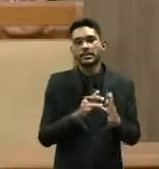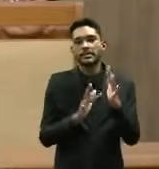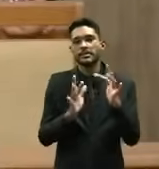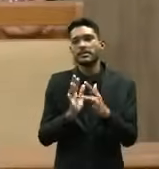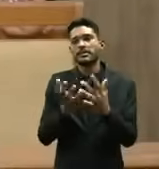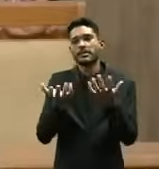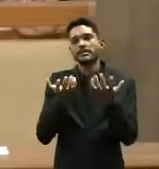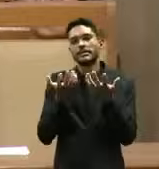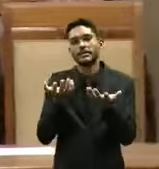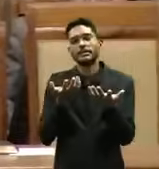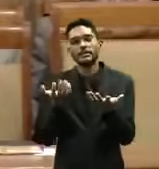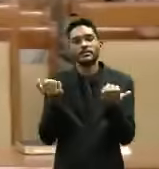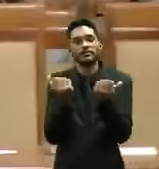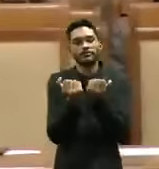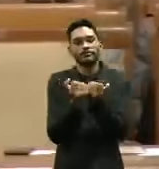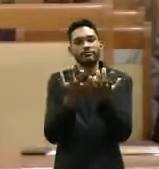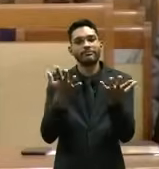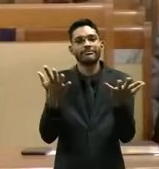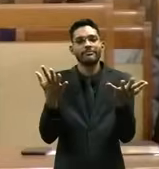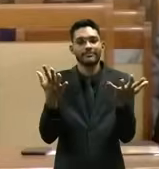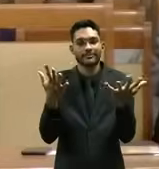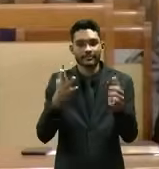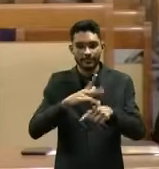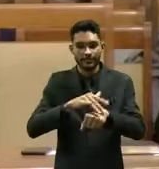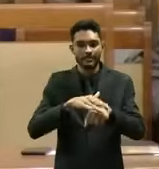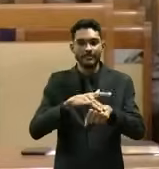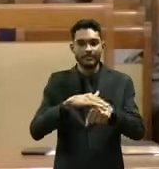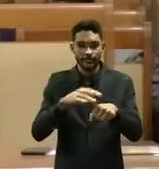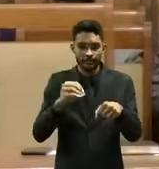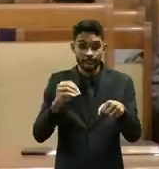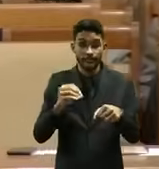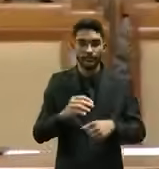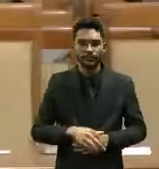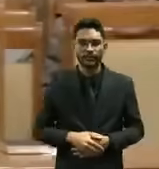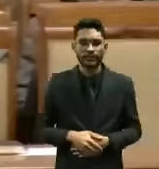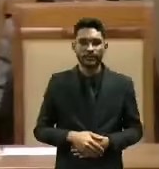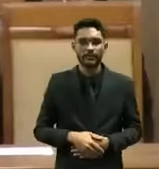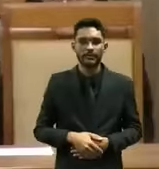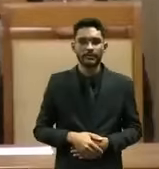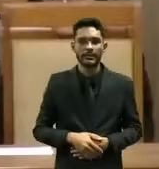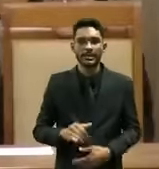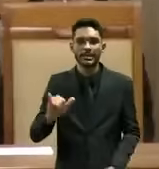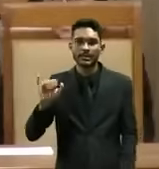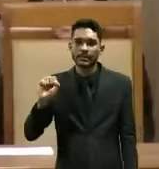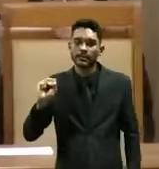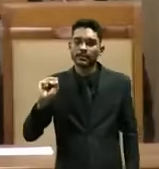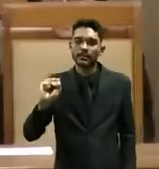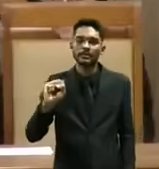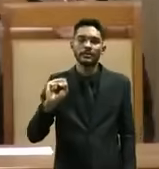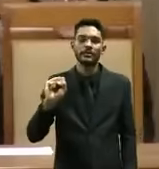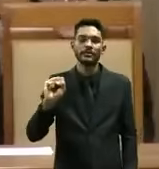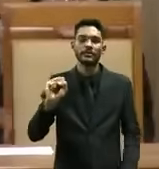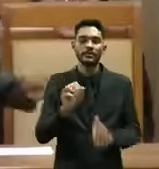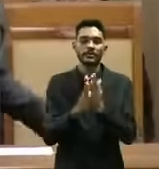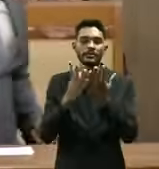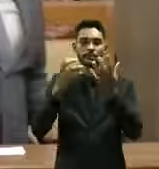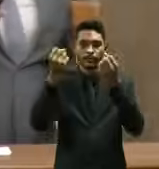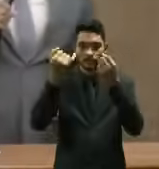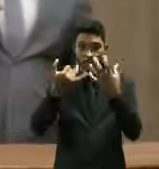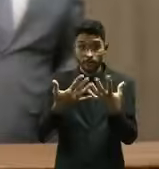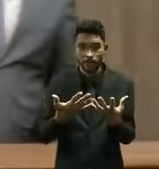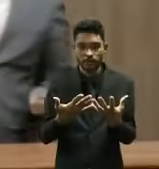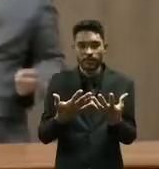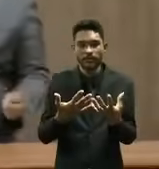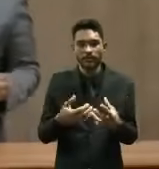mim sai da frente que quem vai operar sou eu é assim ou não é Isaías 43 13 operando eu tem irmão que fica o